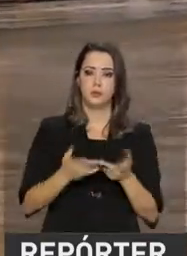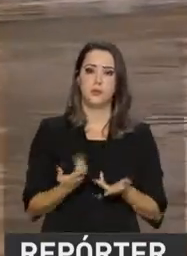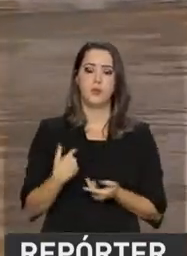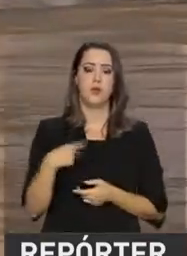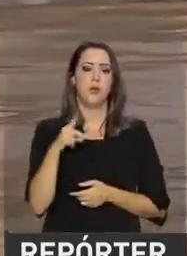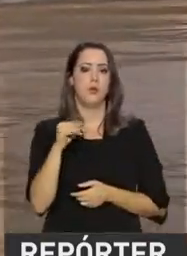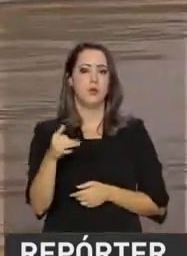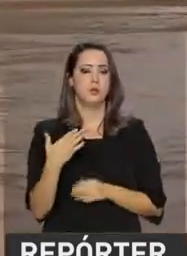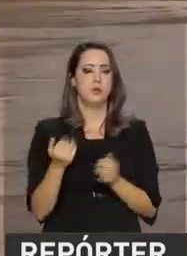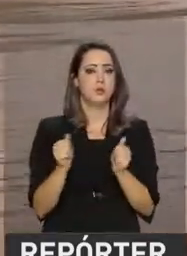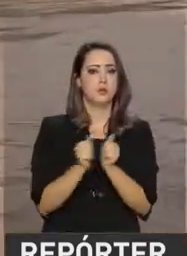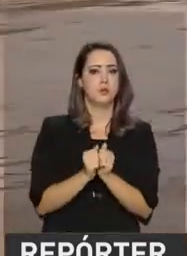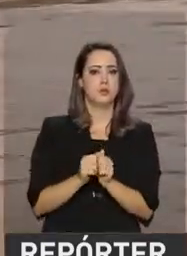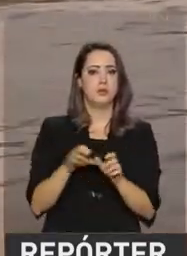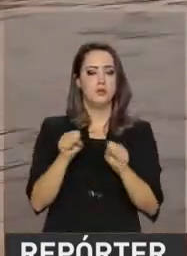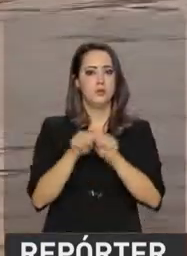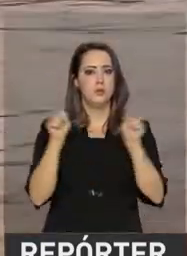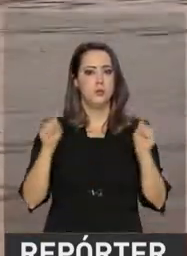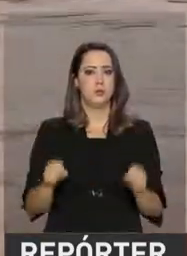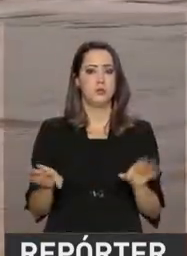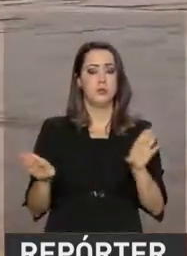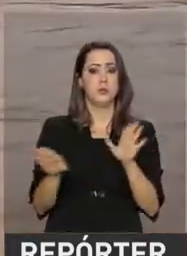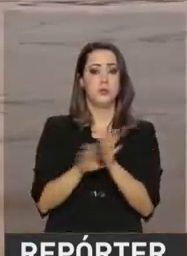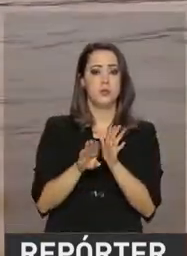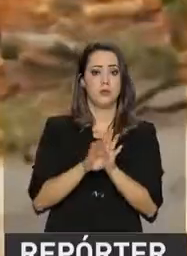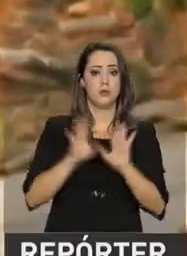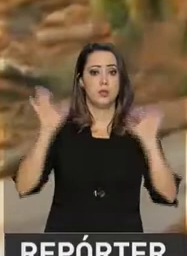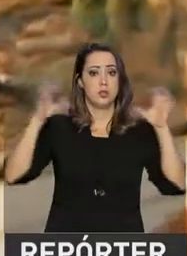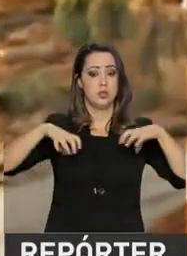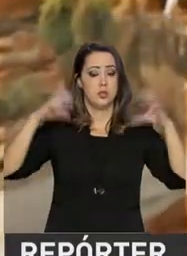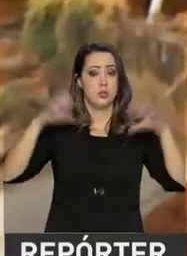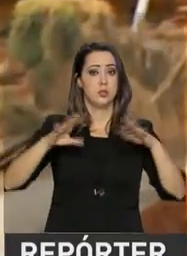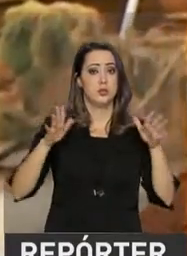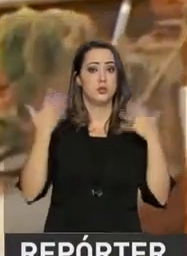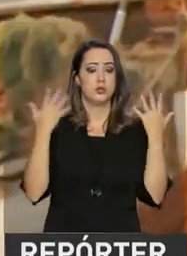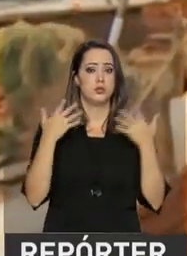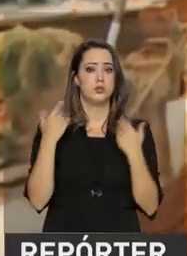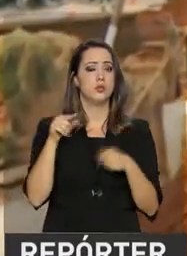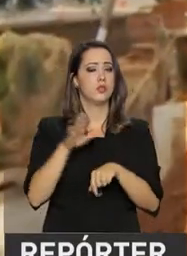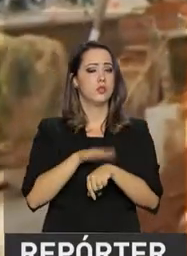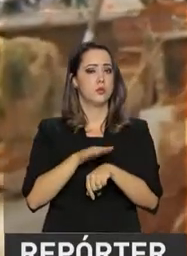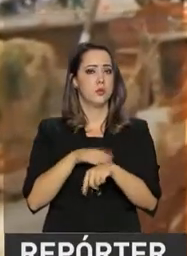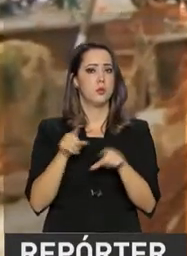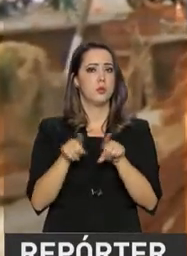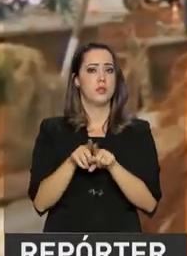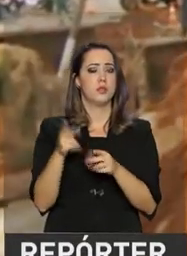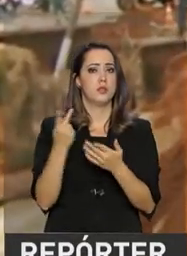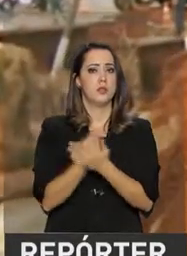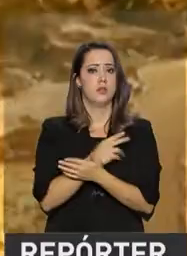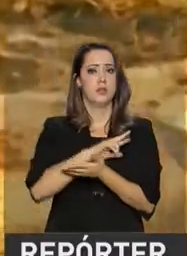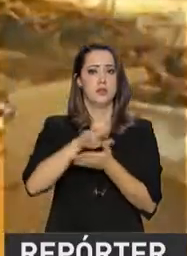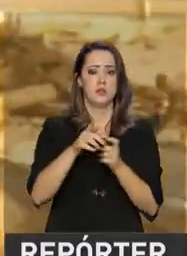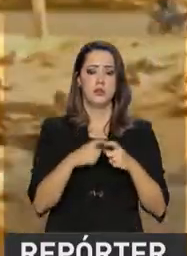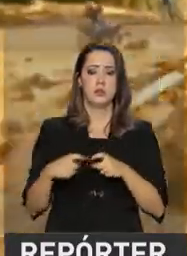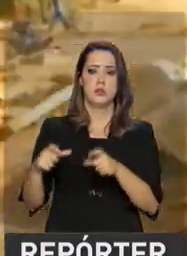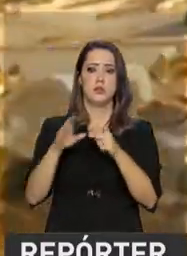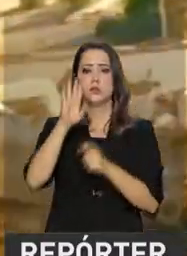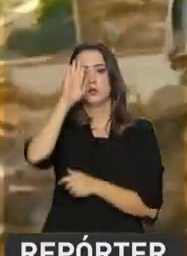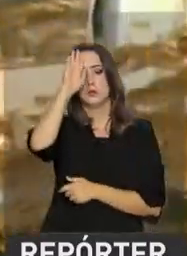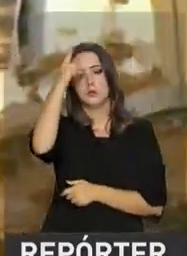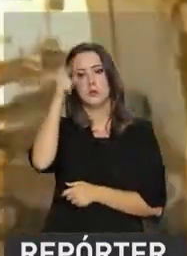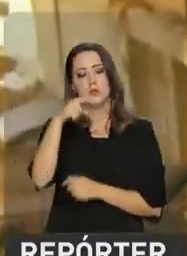data de implantação do sistema coincide com a chegada das chuvas de verão nesta época costuma ocorrer em várias cidades principalmente